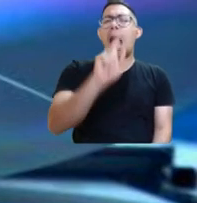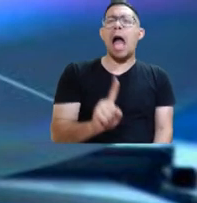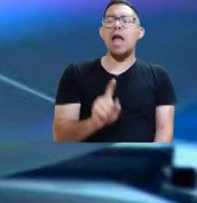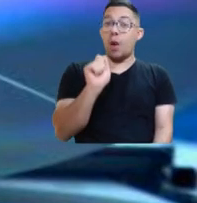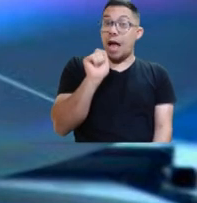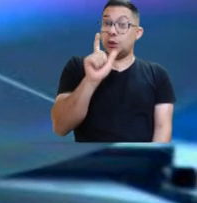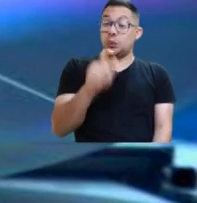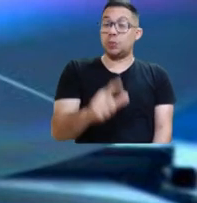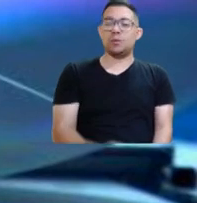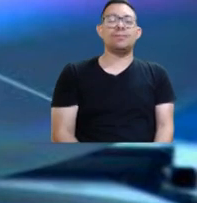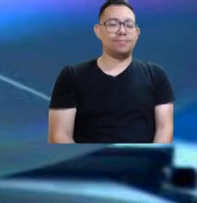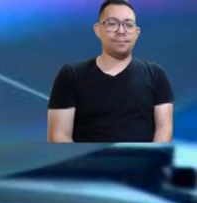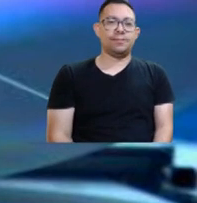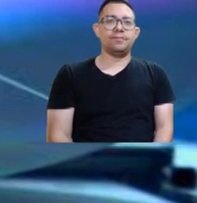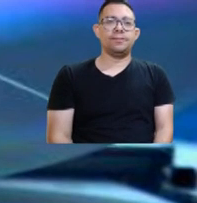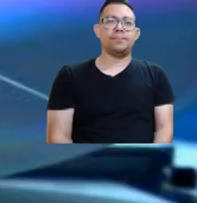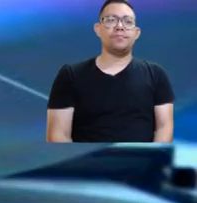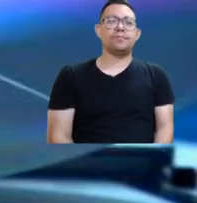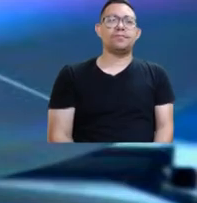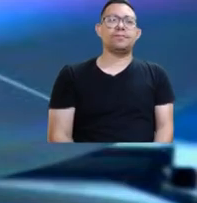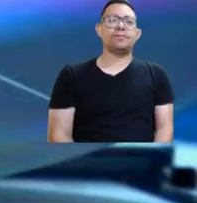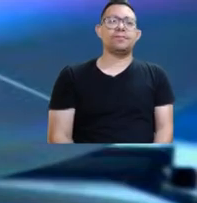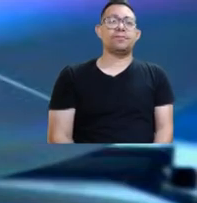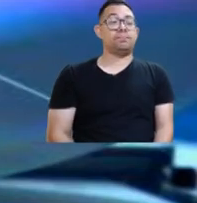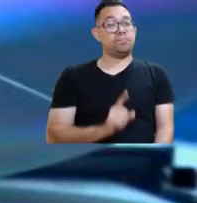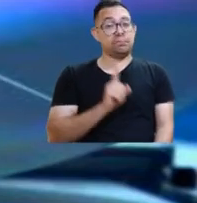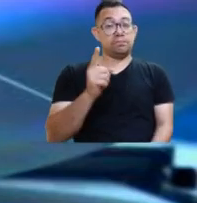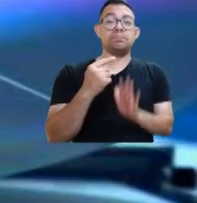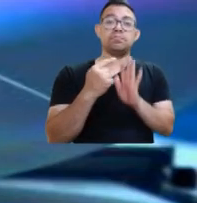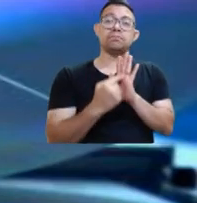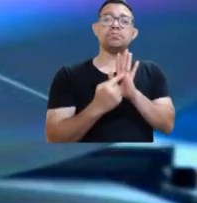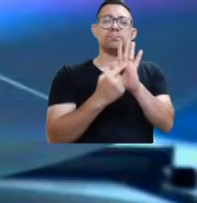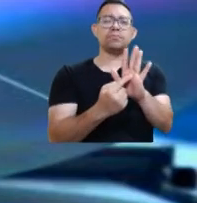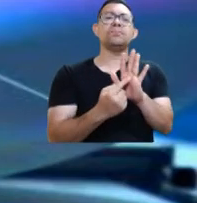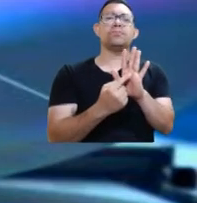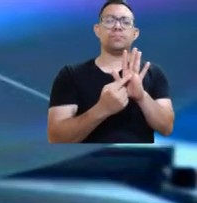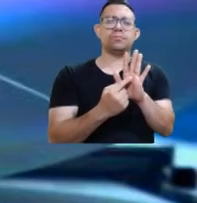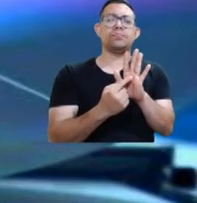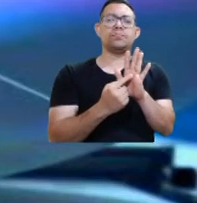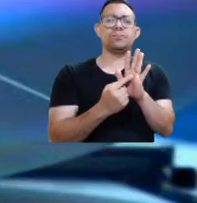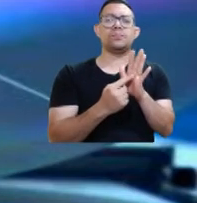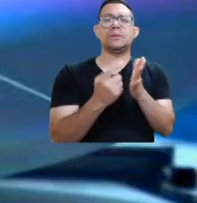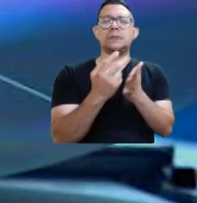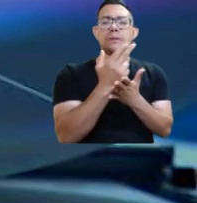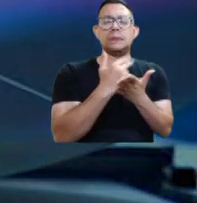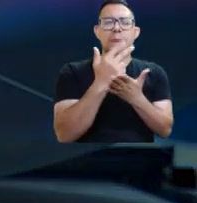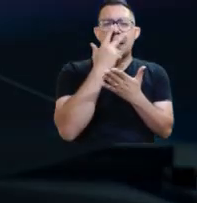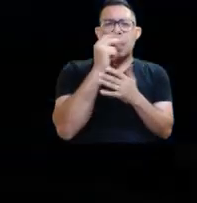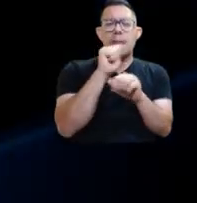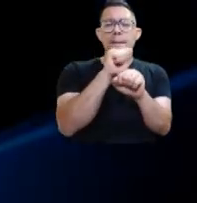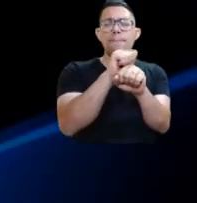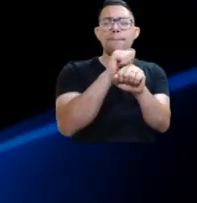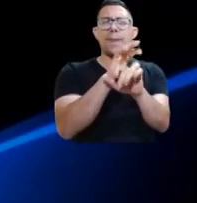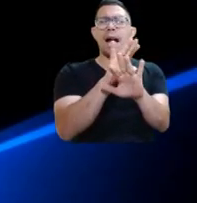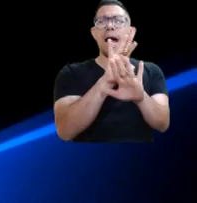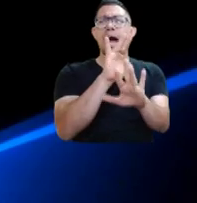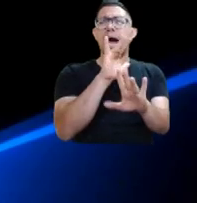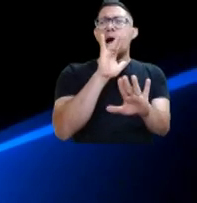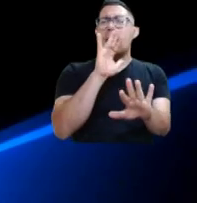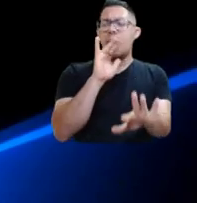Blu-ray, que significa raio azul, e diz respeito ao feixe laser dos